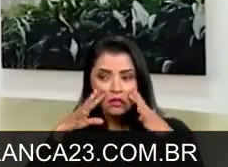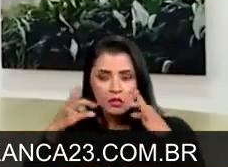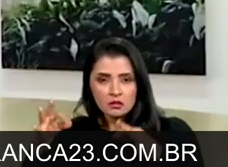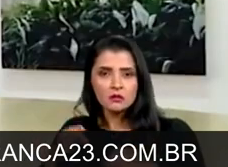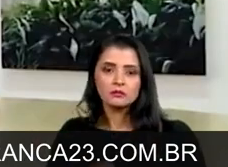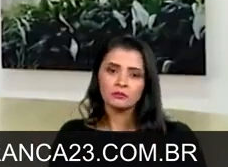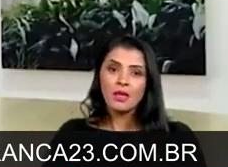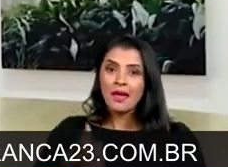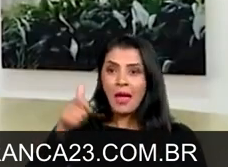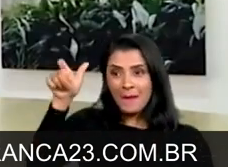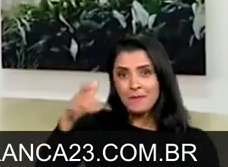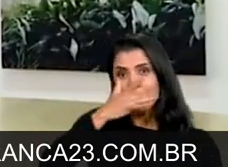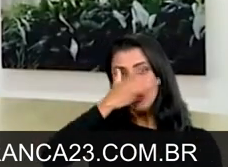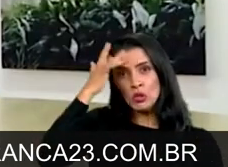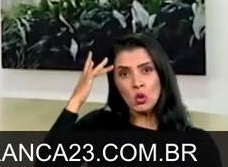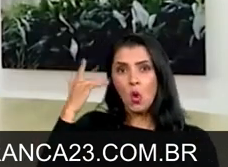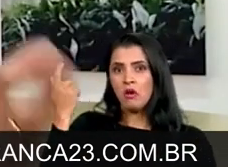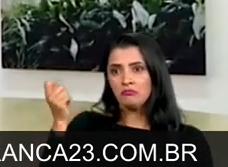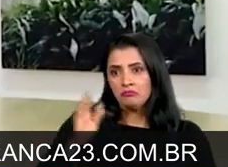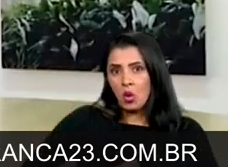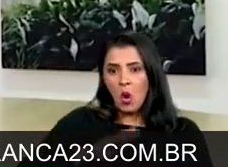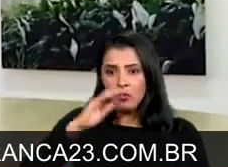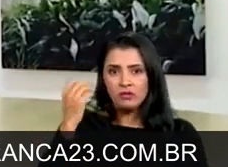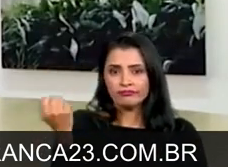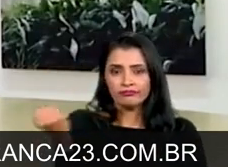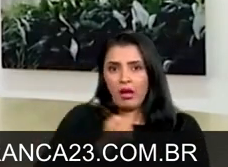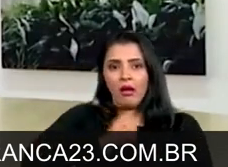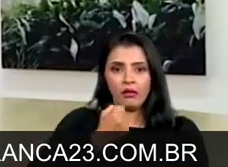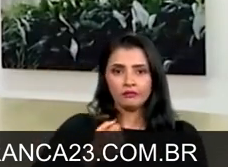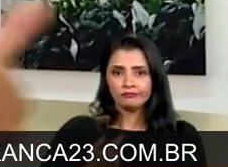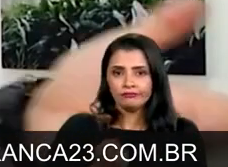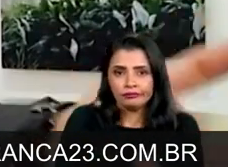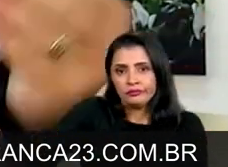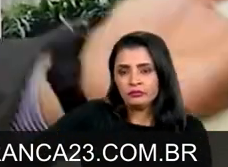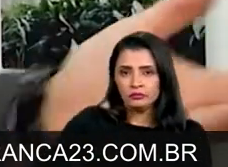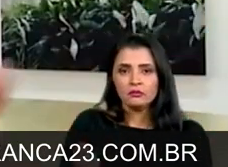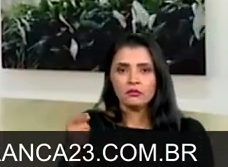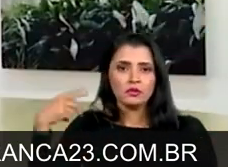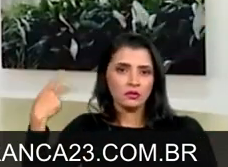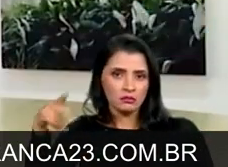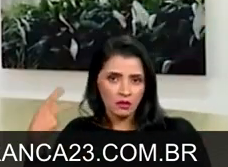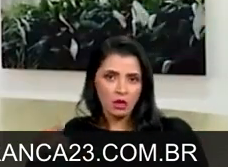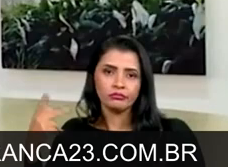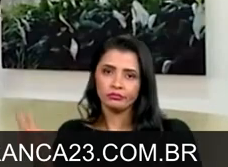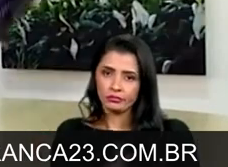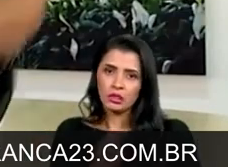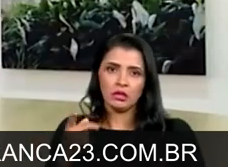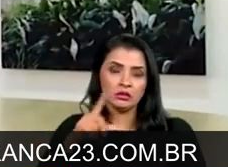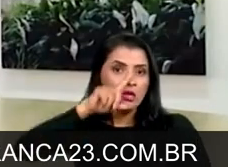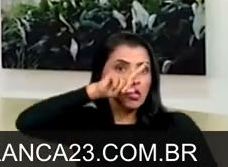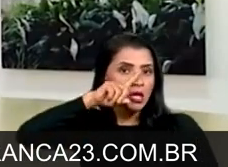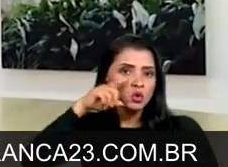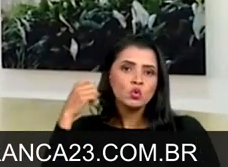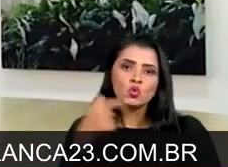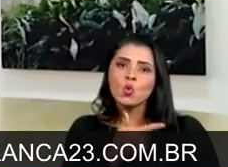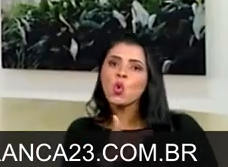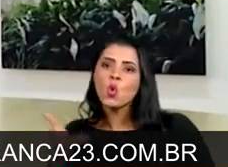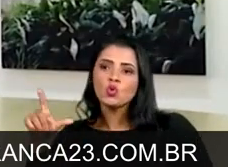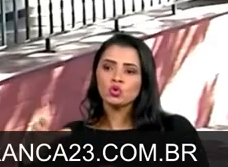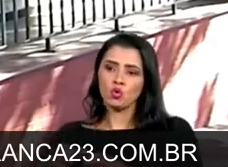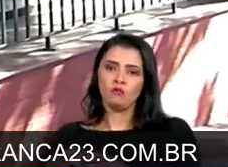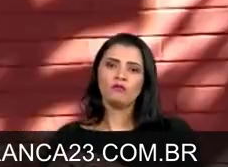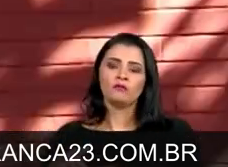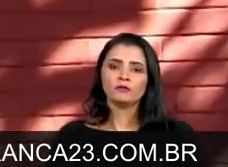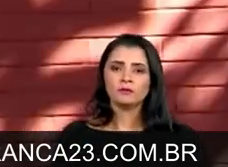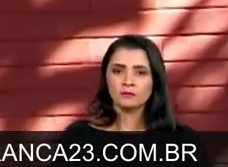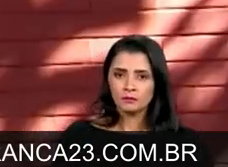primeiro lugar, essa pessoa pode se atingir, né? Quer dizer, ela pode se ferir. Então são situações que o paciente corre mais risco do que até os outros que convivem com